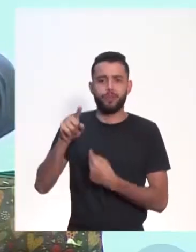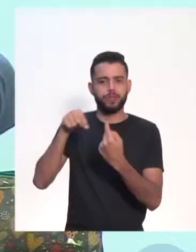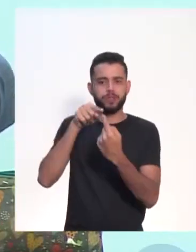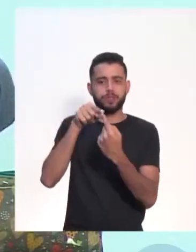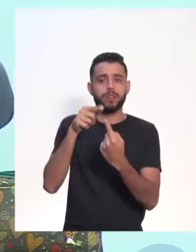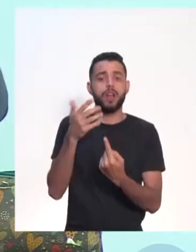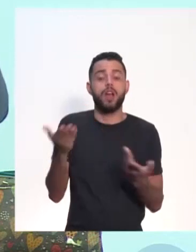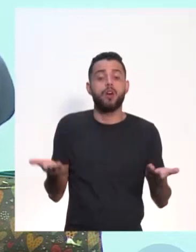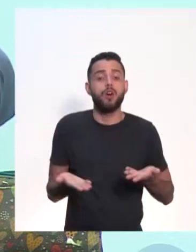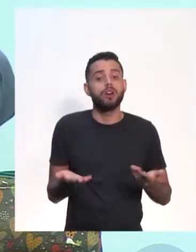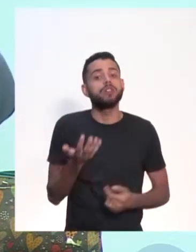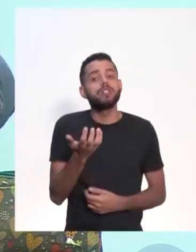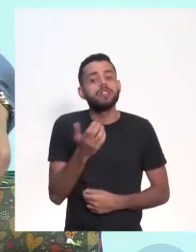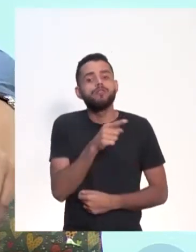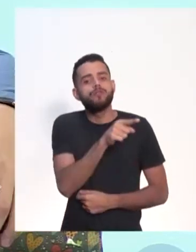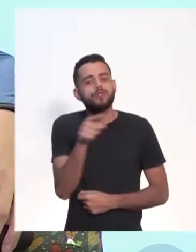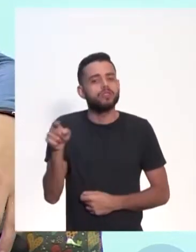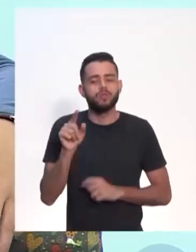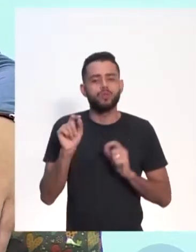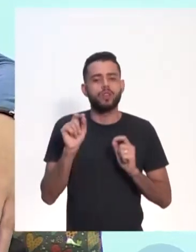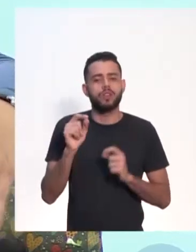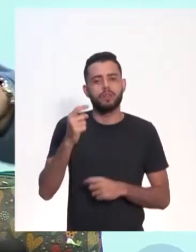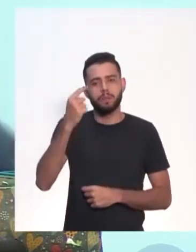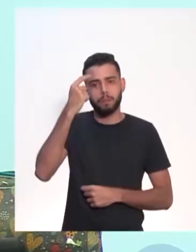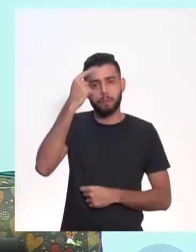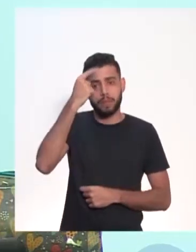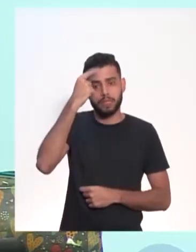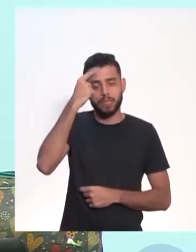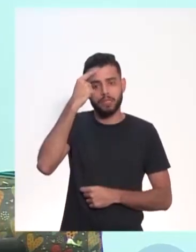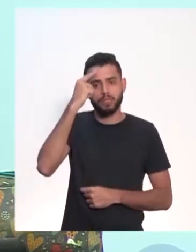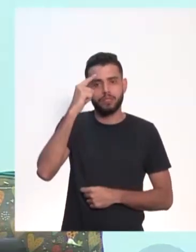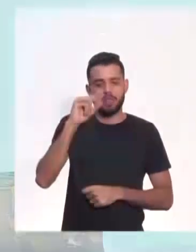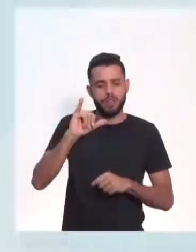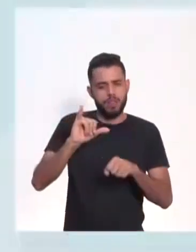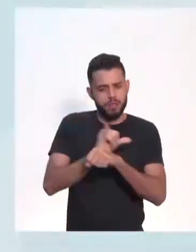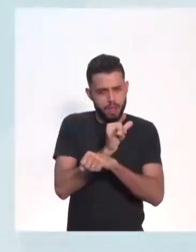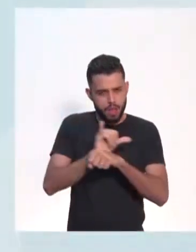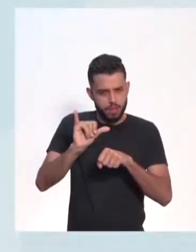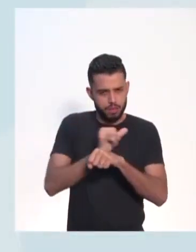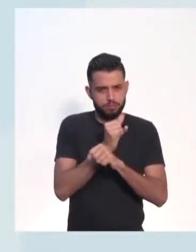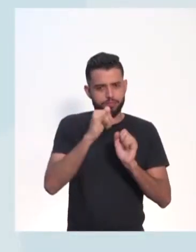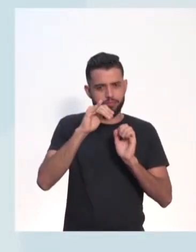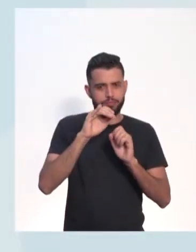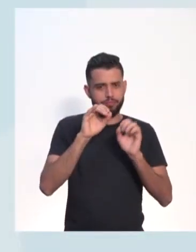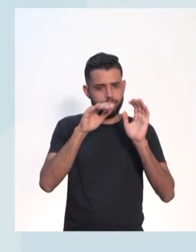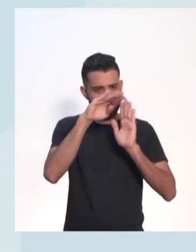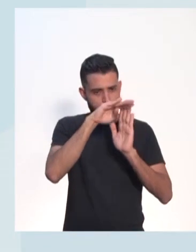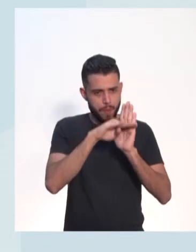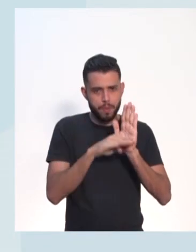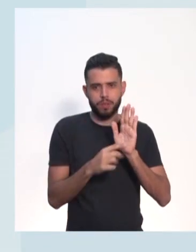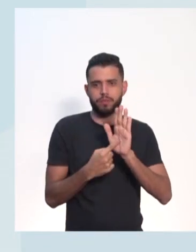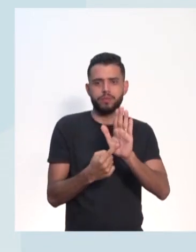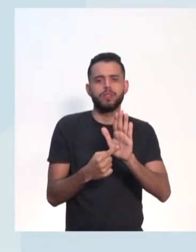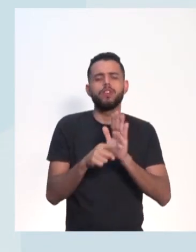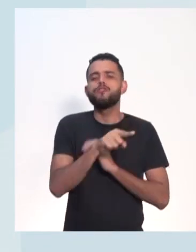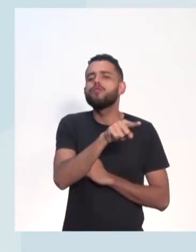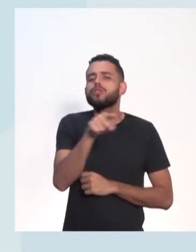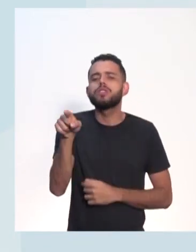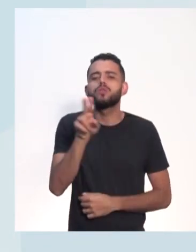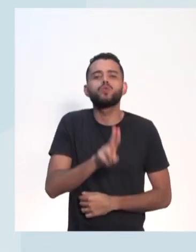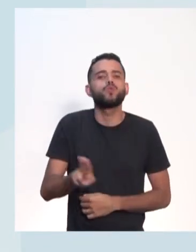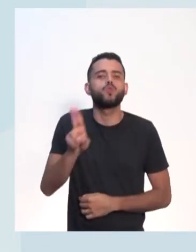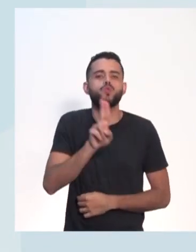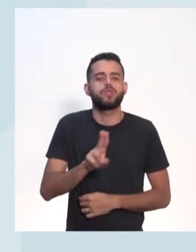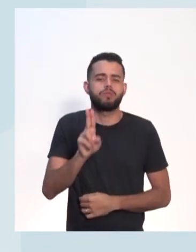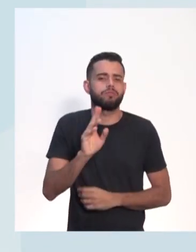que vocês agora pensassem quais dessas técnicas que a gente apresentou aqui vocês costumam utilizar